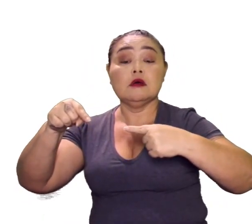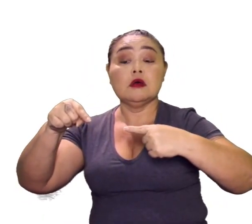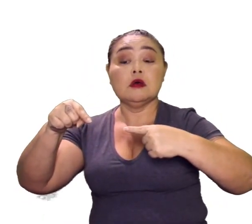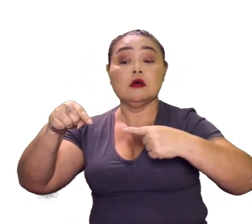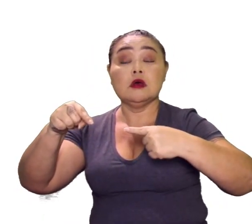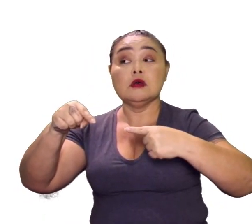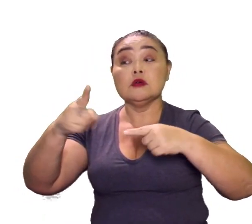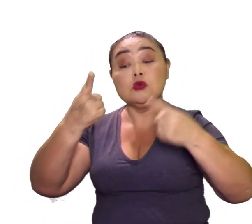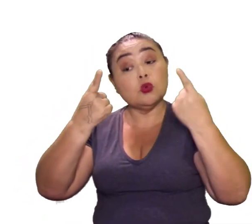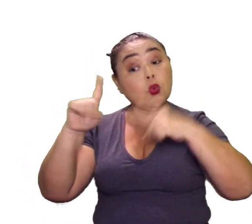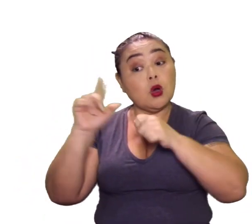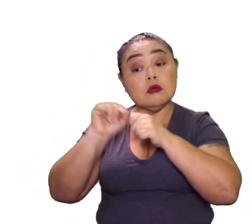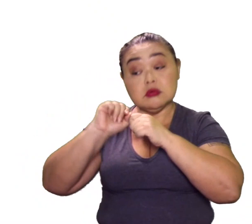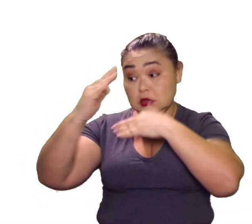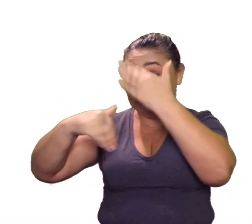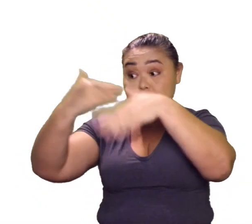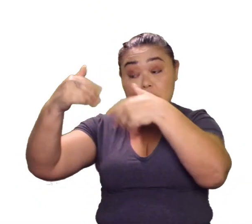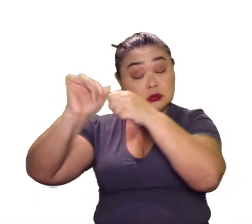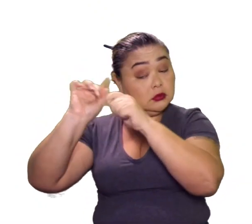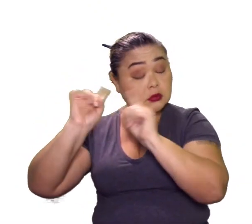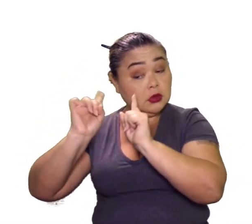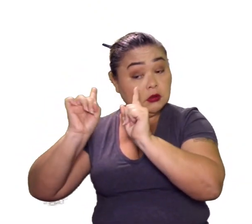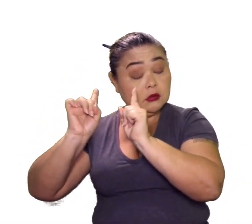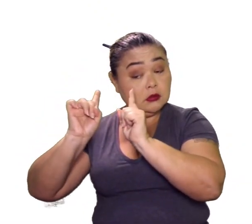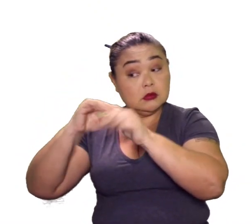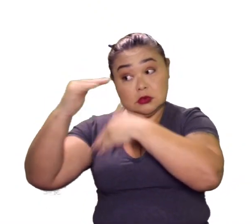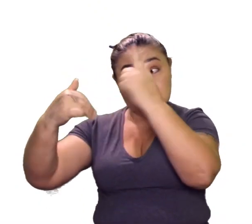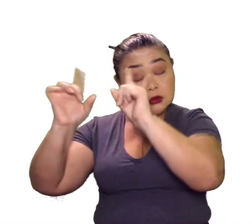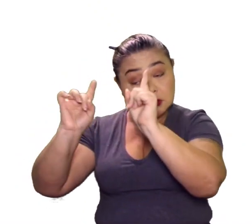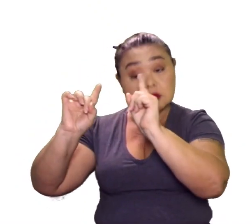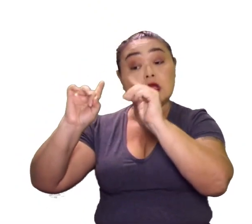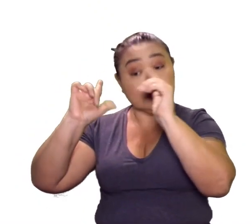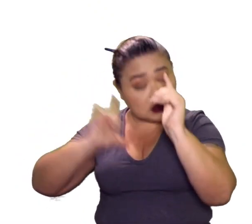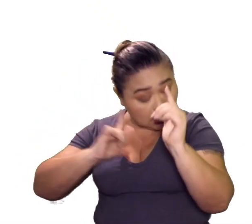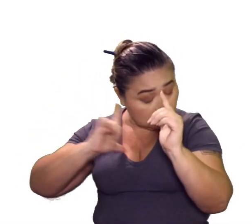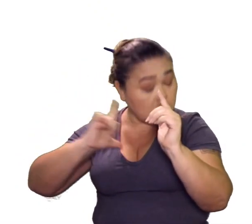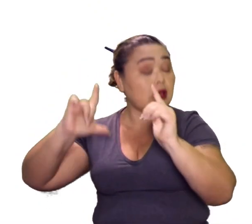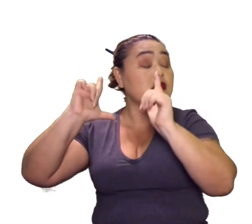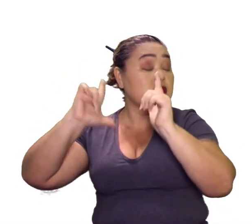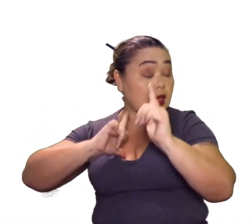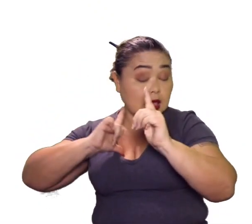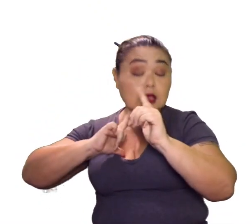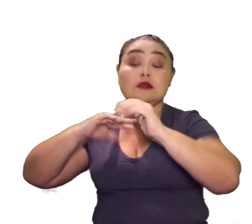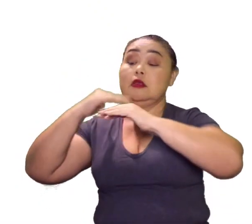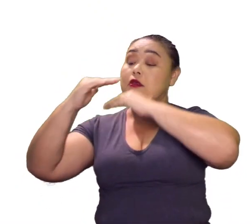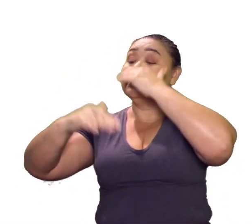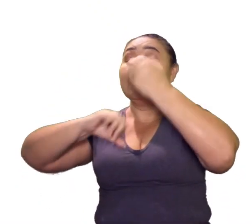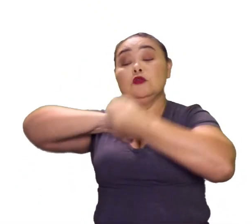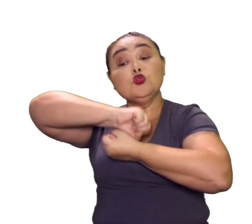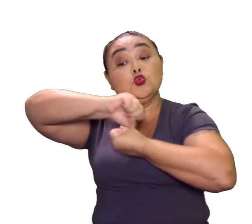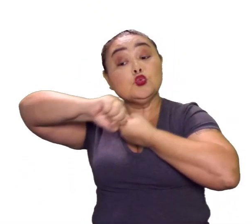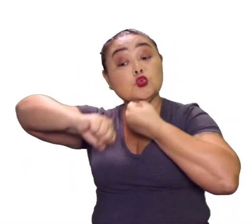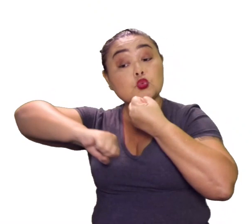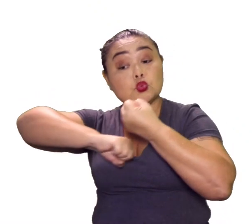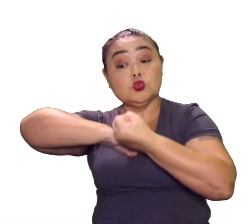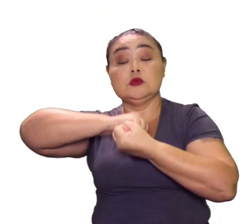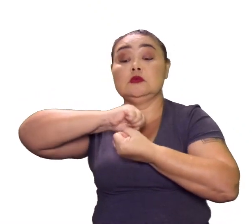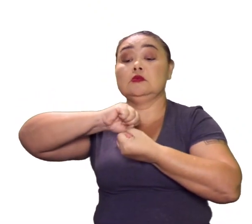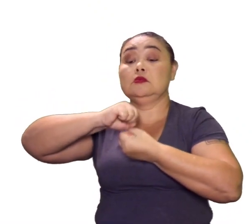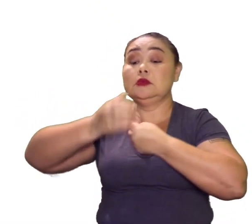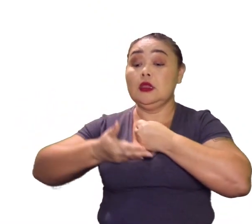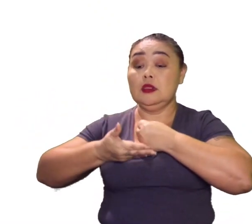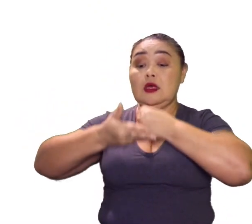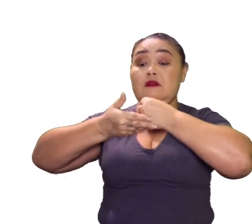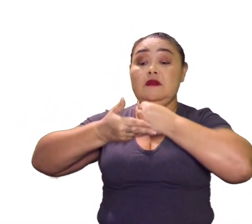não somos contra o desenvolvimento, por sinal. O desenvolvimento. Nós temos que ter o desenvolvimento sustentável. Sustentável. É isso?